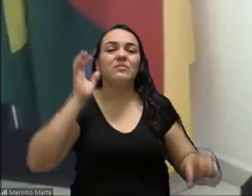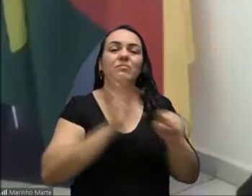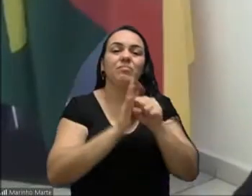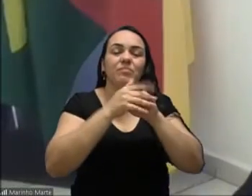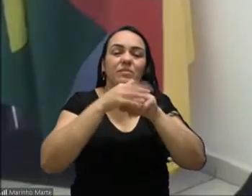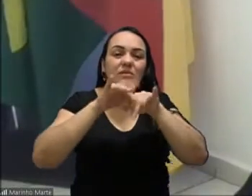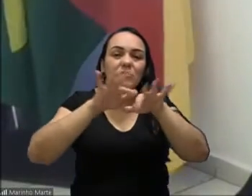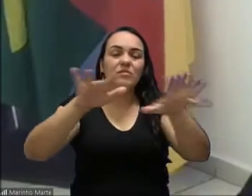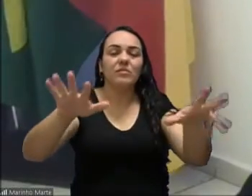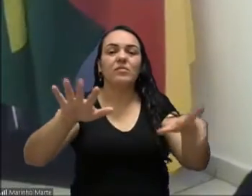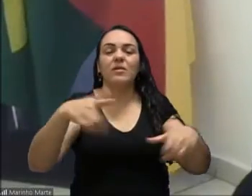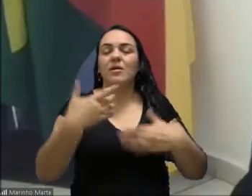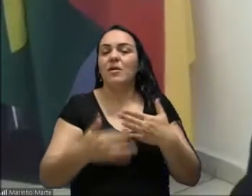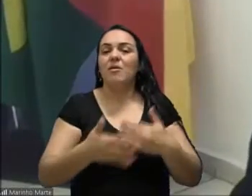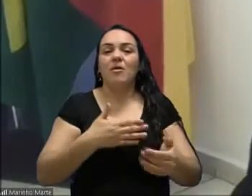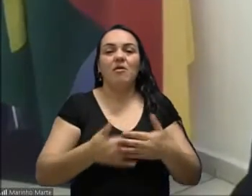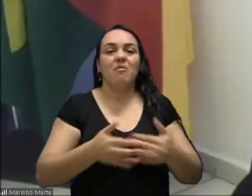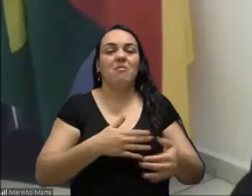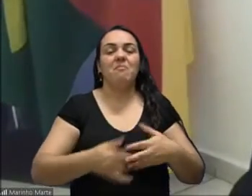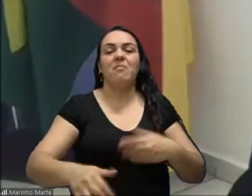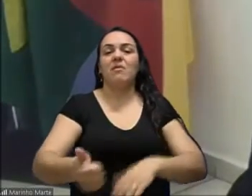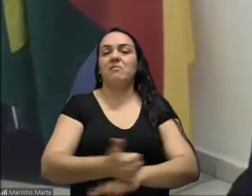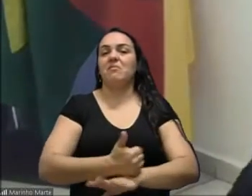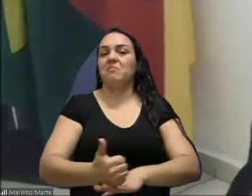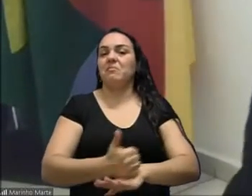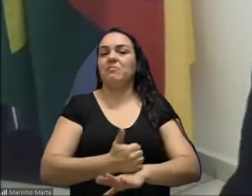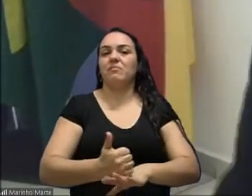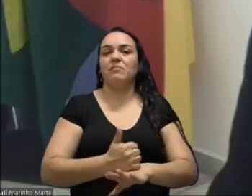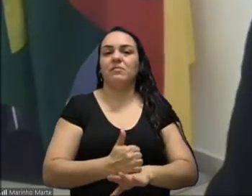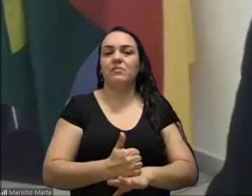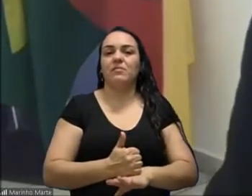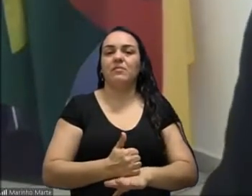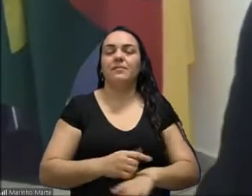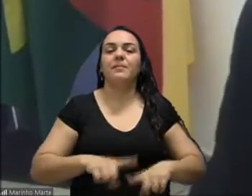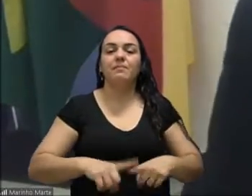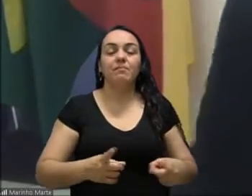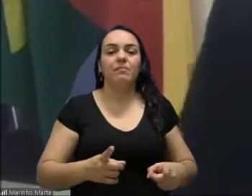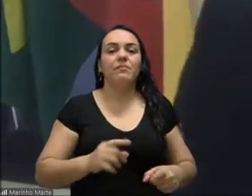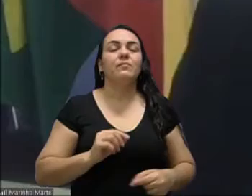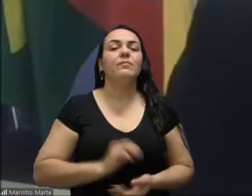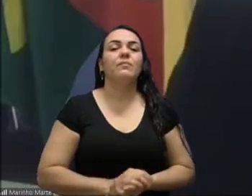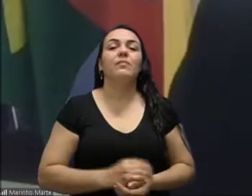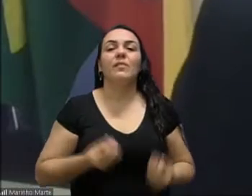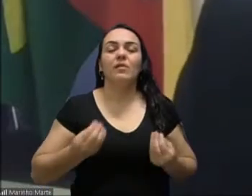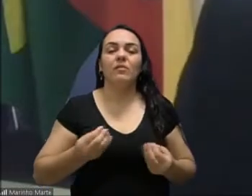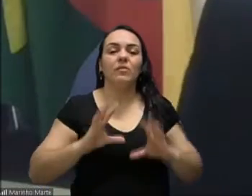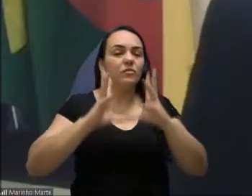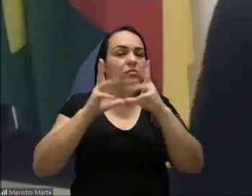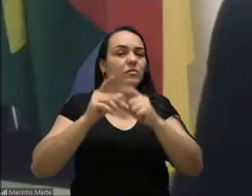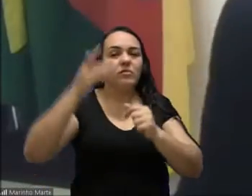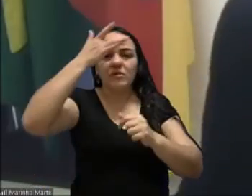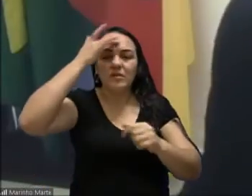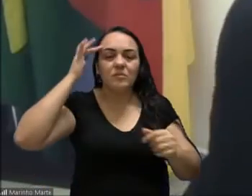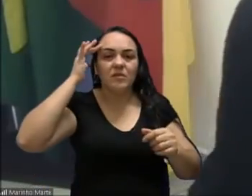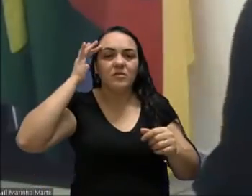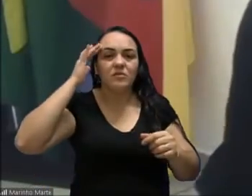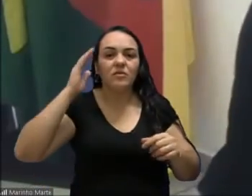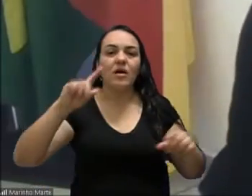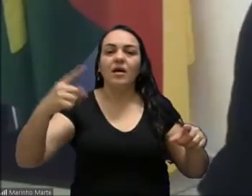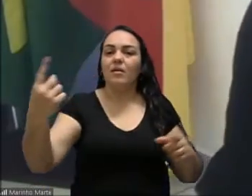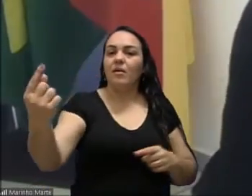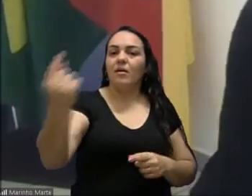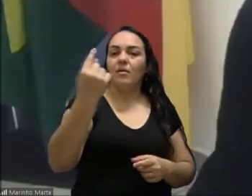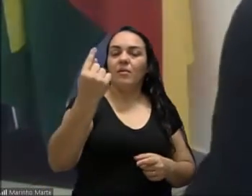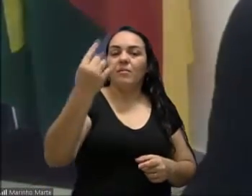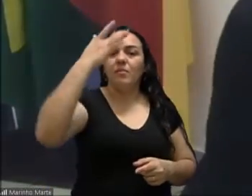independentemente da sua categoria profissional ora é desde o porteiro se a limpeza é feita